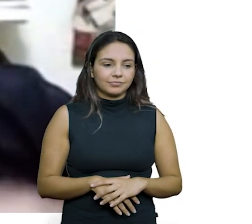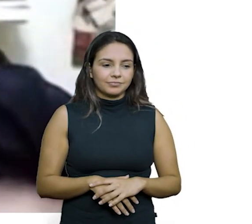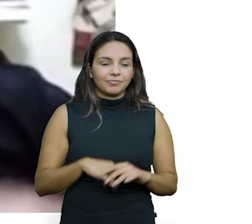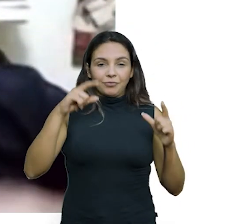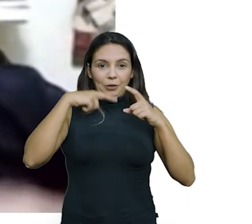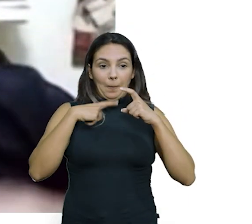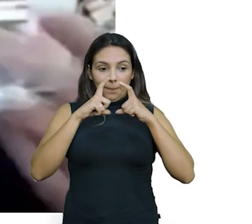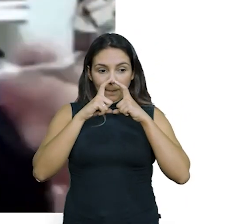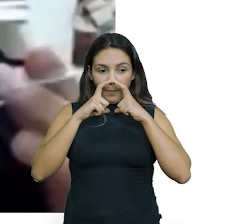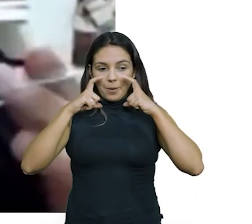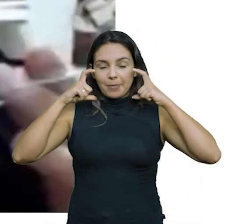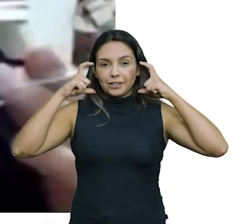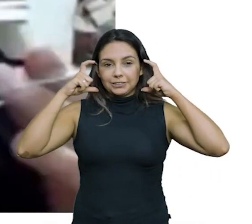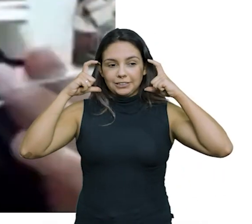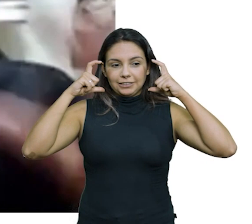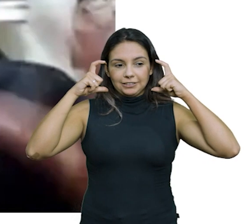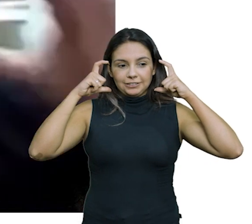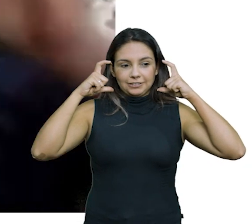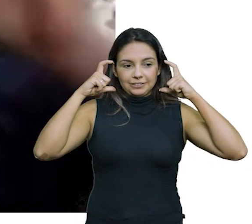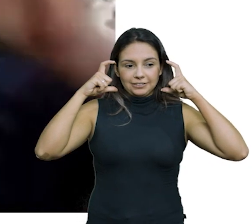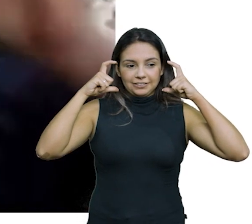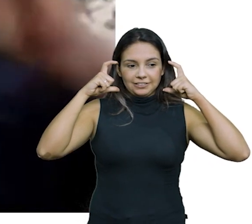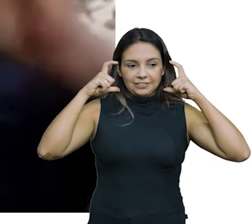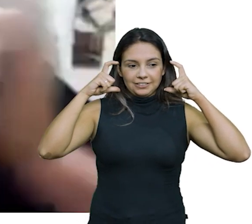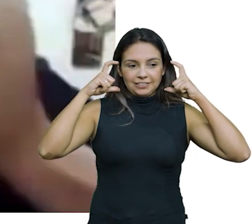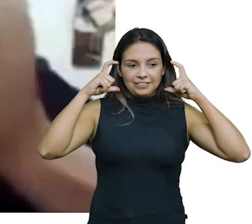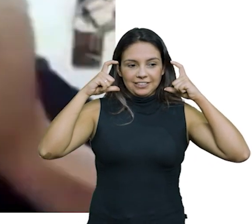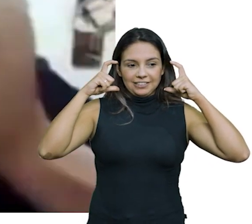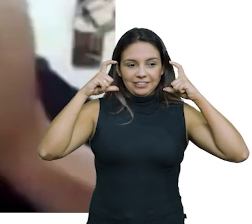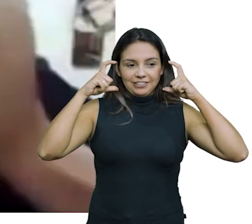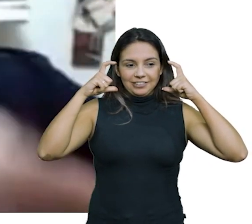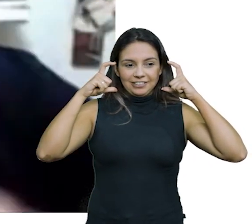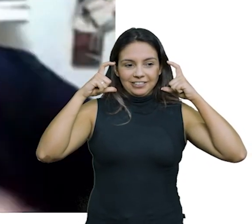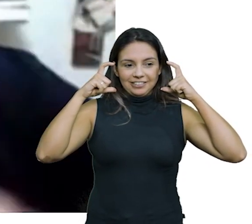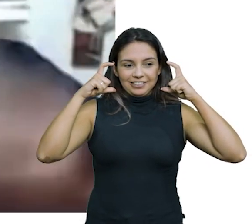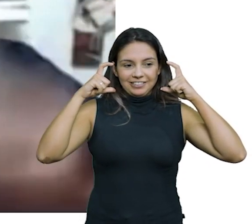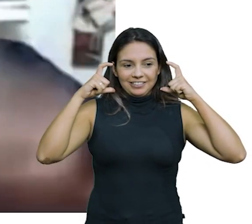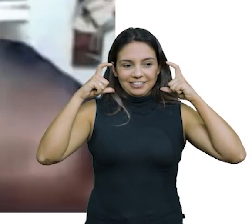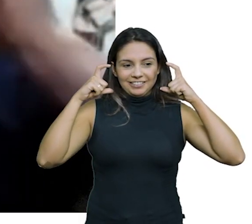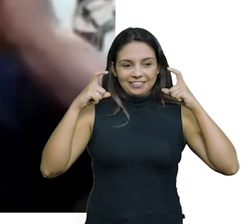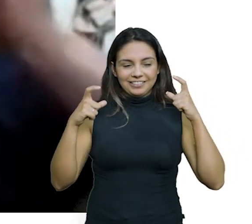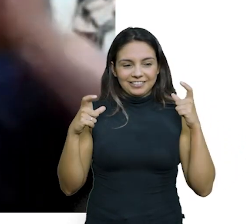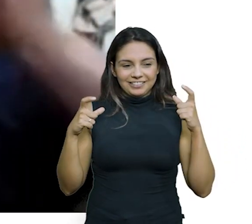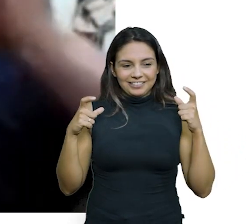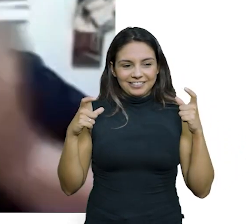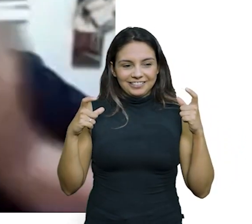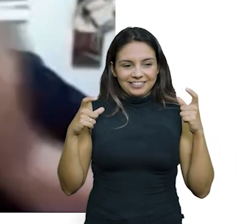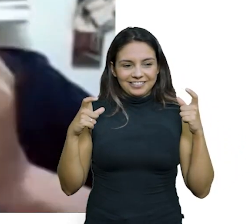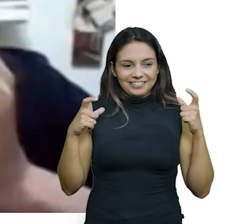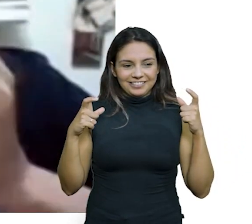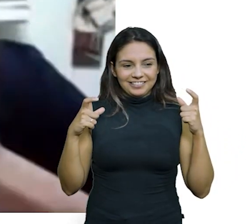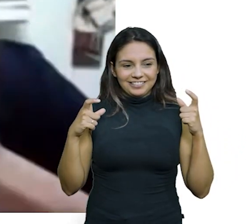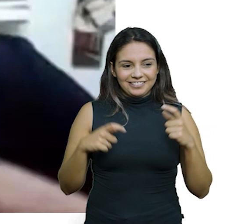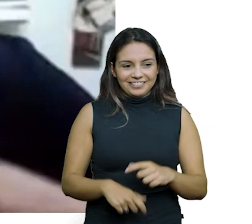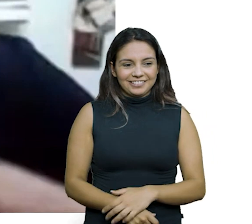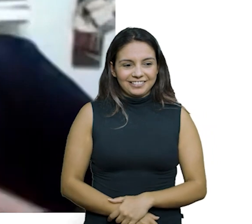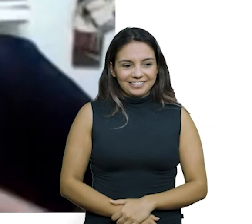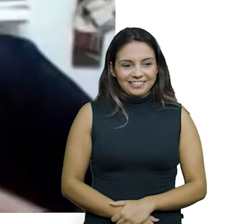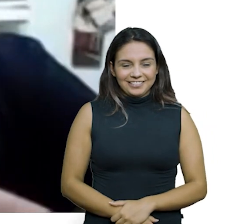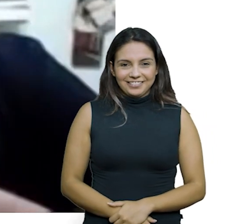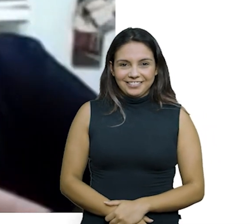ó. Se eu pôr a máscara, olha como fica. Bem ridículo. Fica bem ridículo.